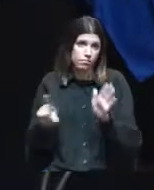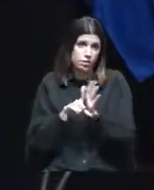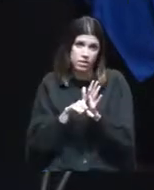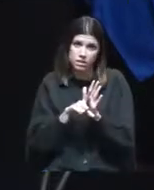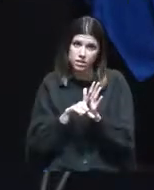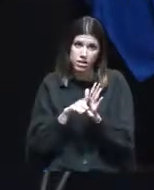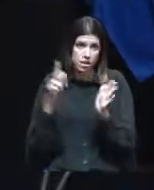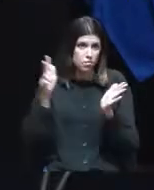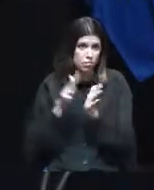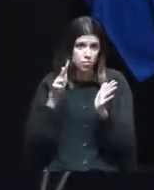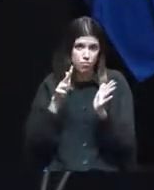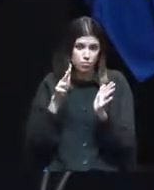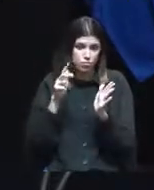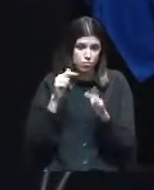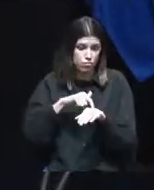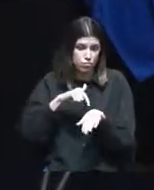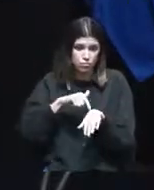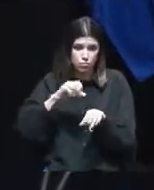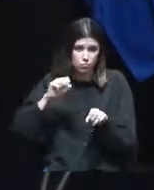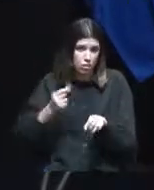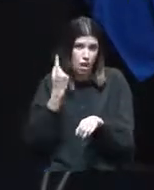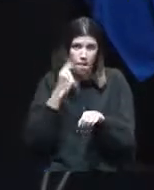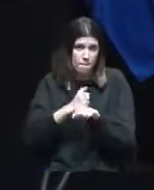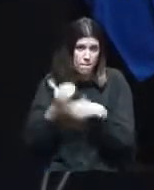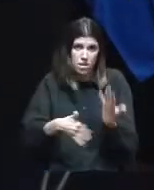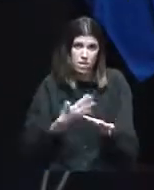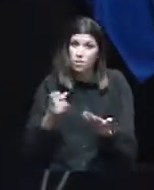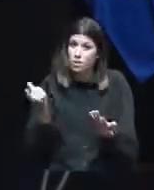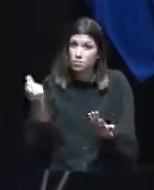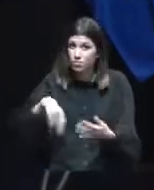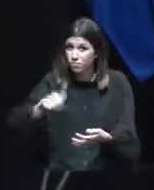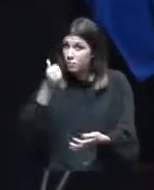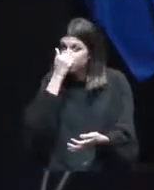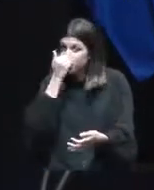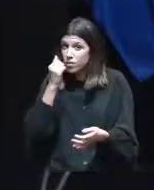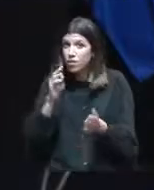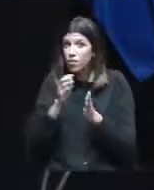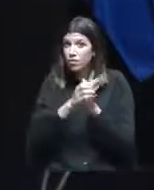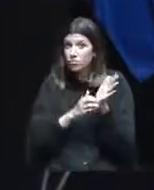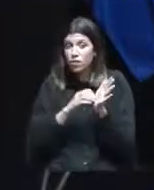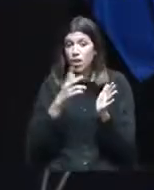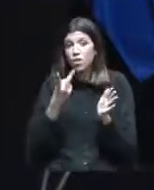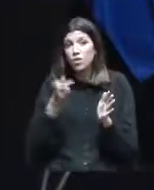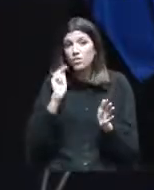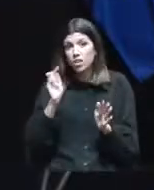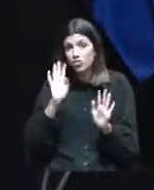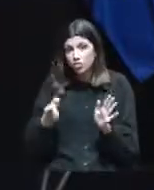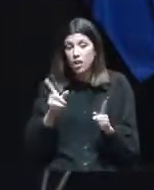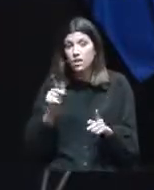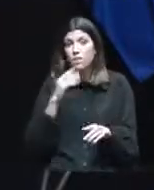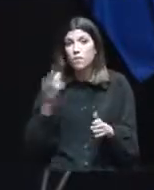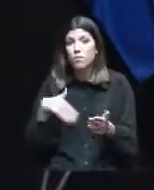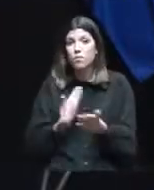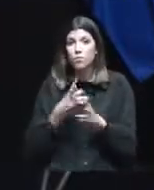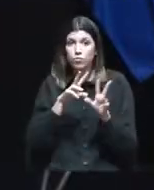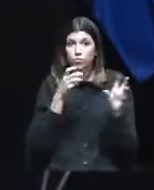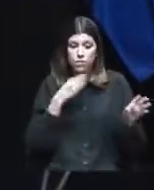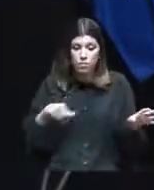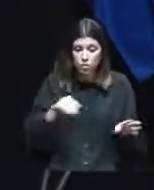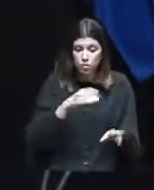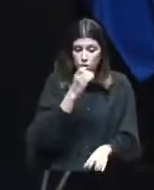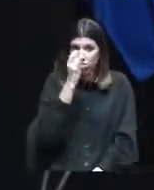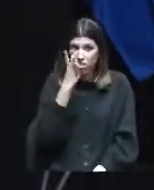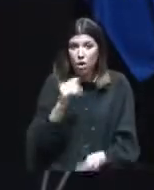maior celeridade possível, algo que não aconteceu, pois a resolução já tem 2 anos. Propomos ainda que o tema dos solos